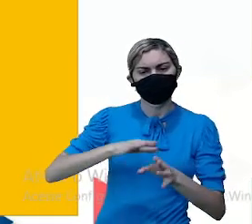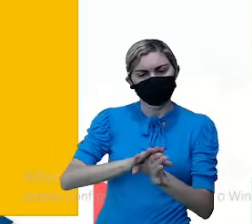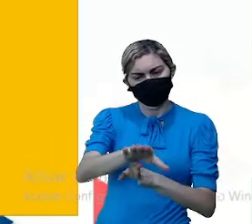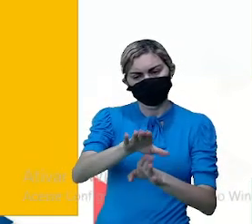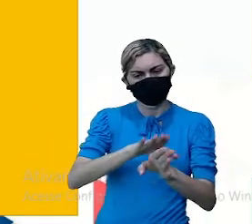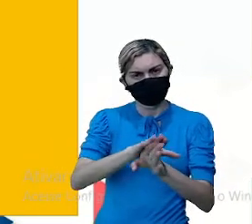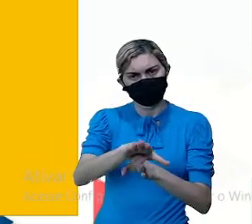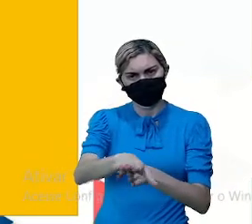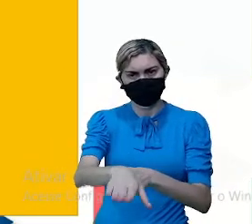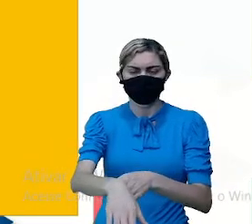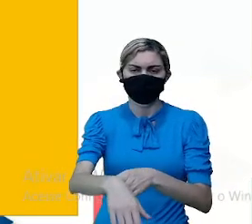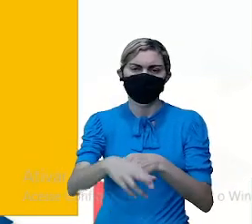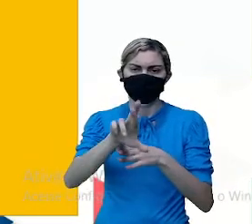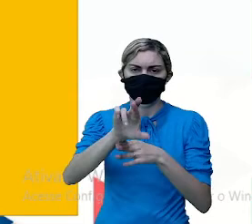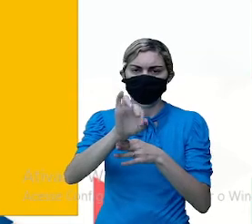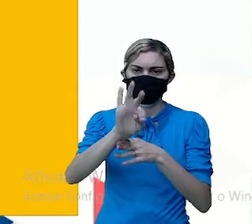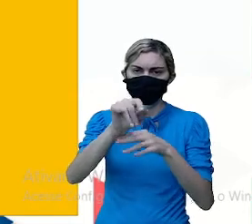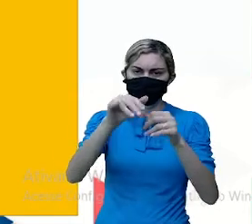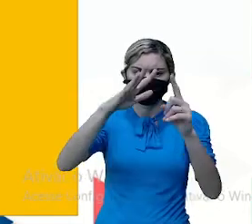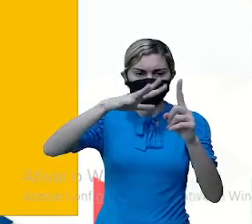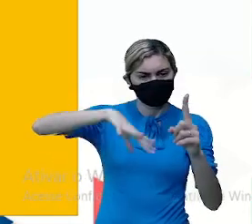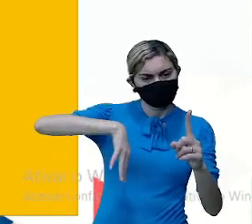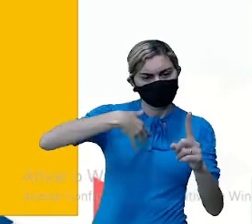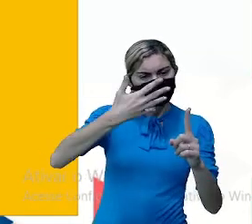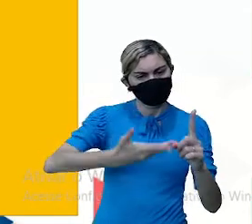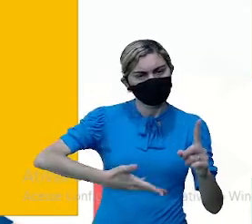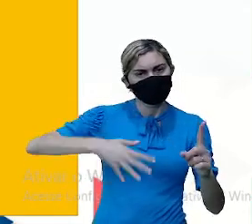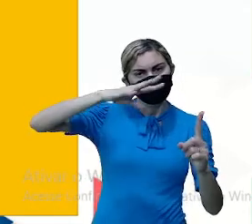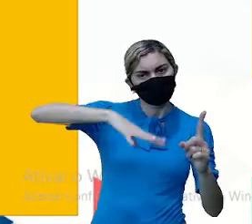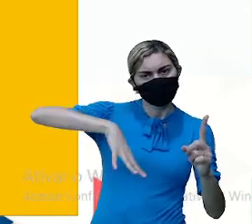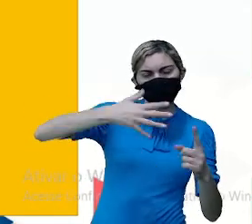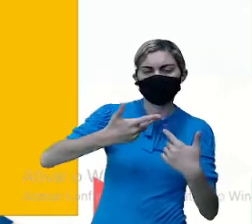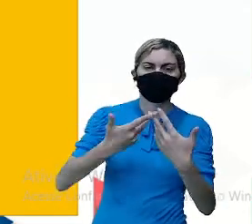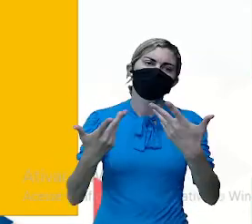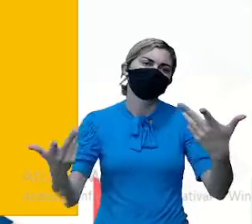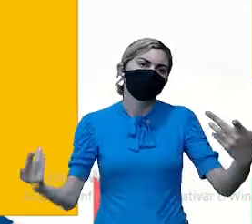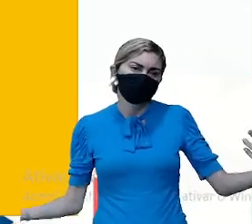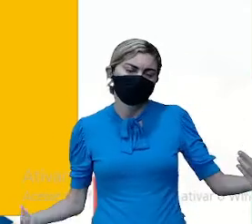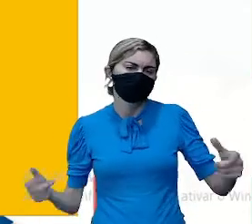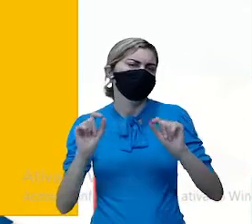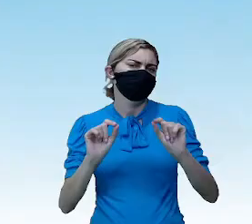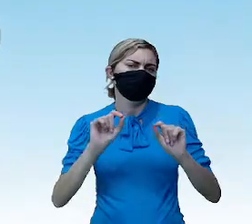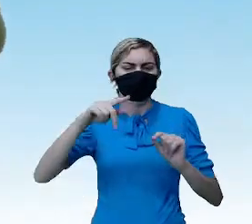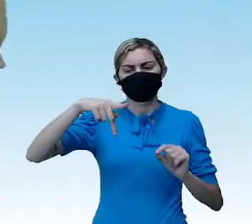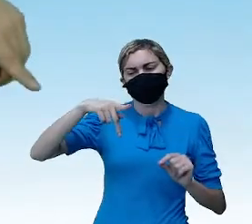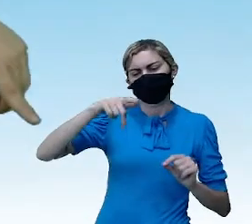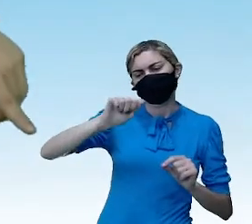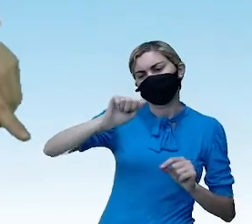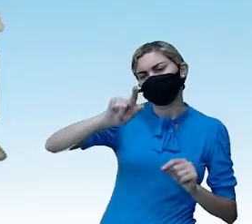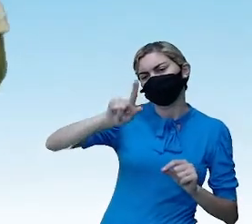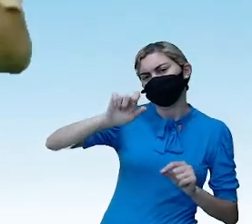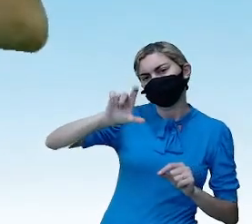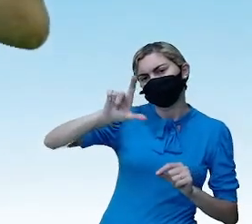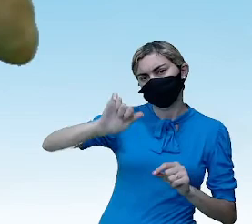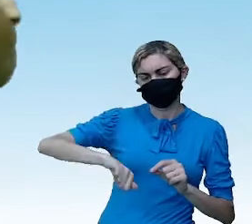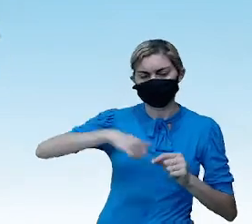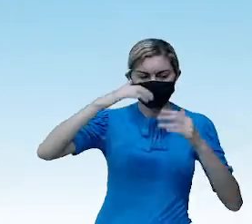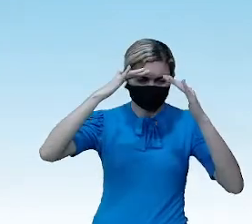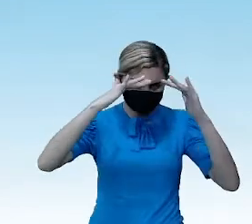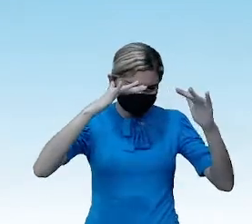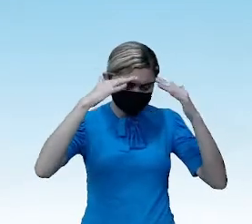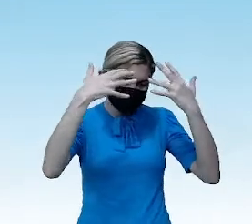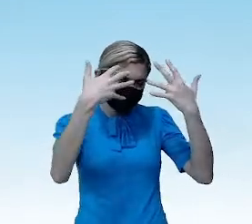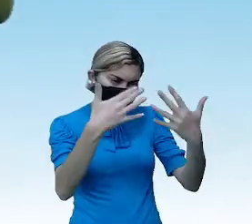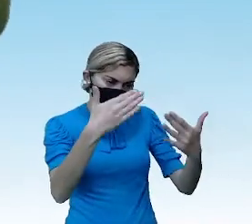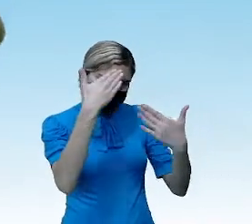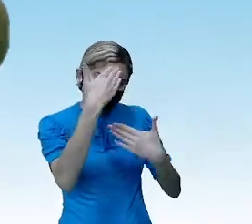e fazer rituais, pagelanças. Mas o que é uma pagelança? Rituais de agradecimento e de